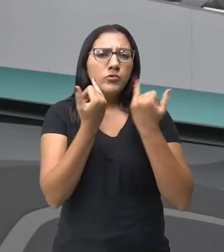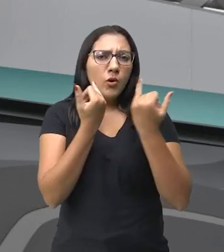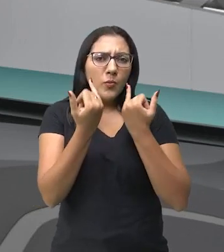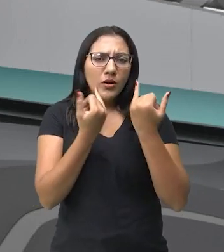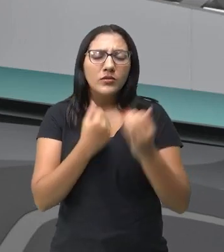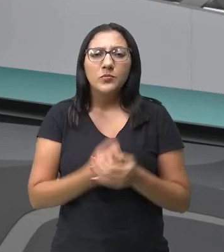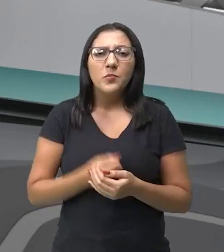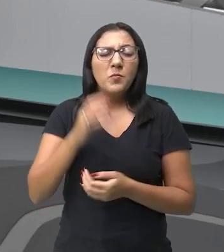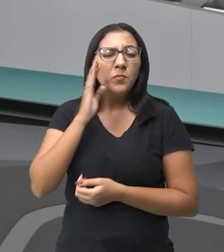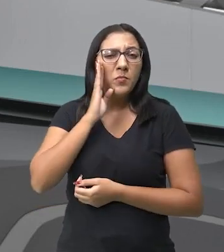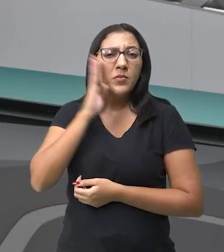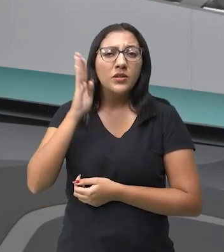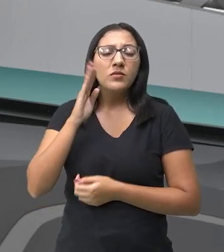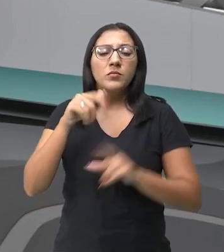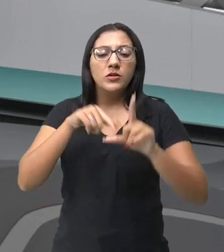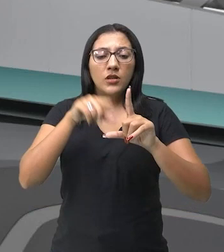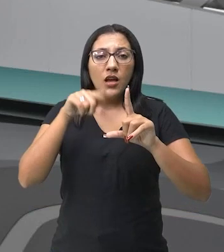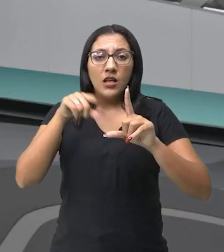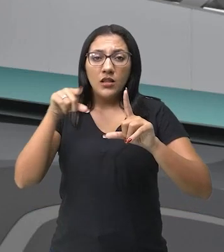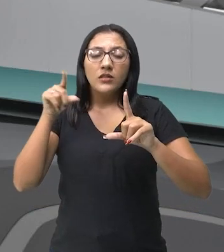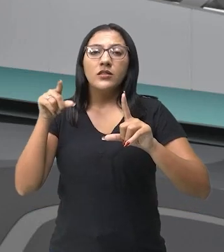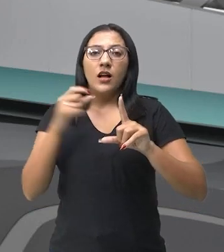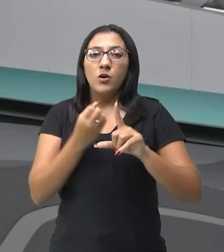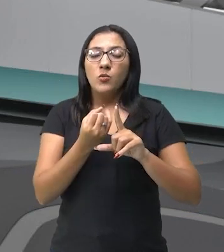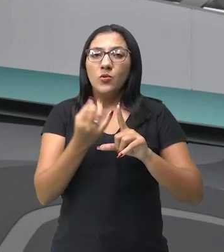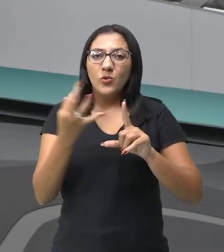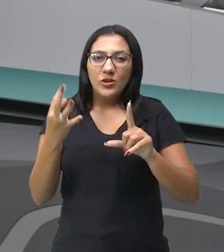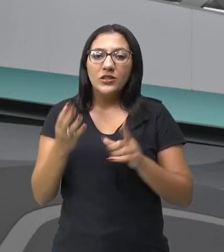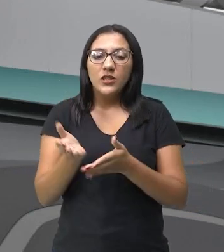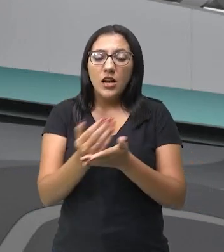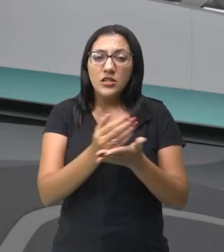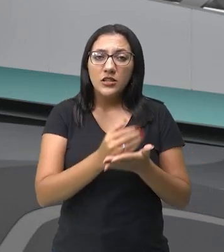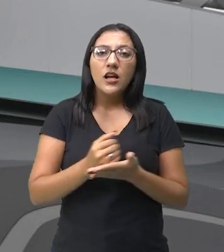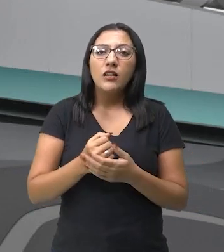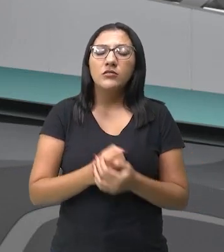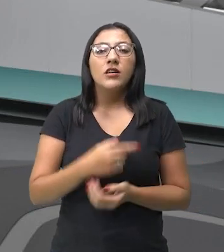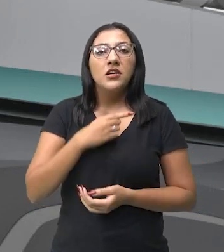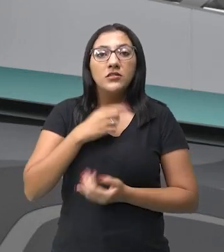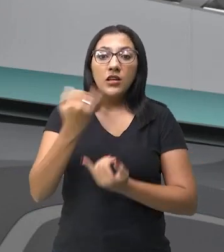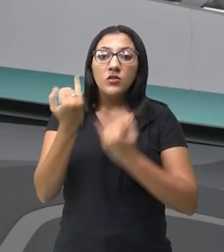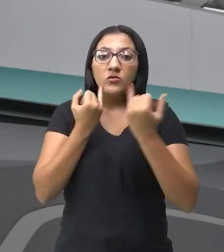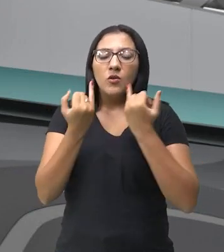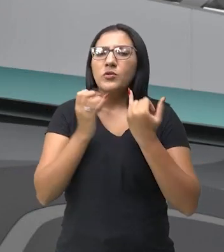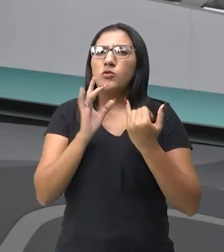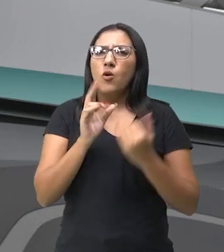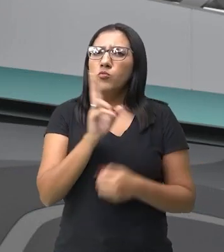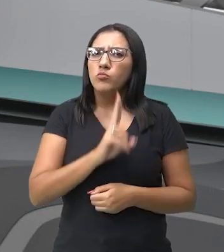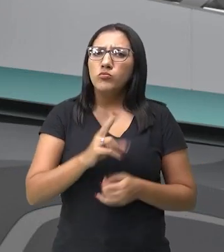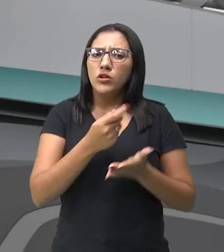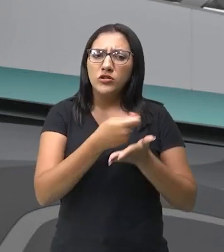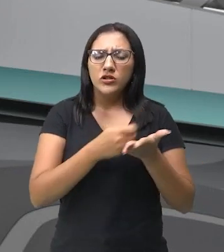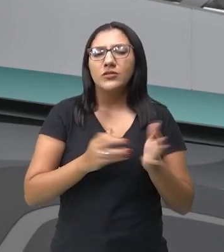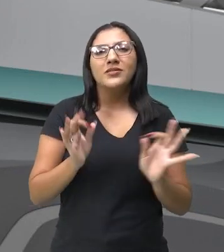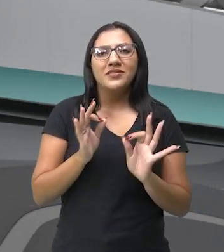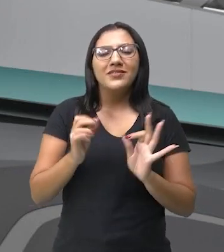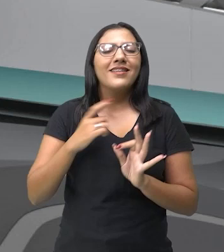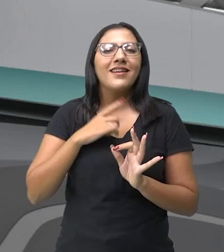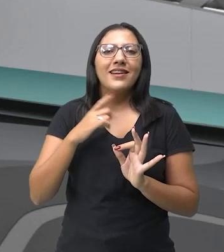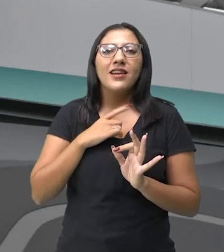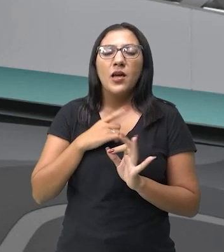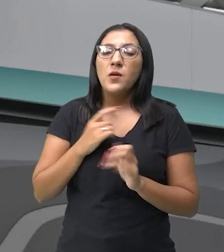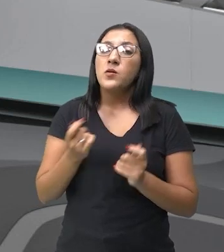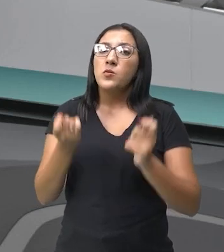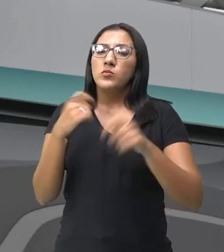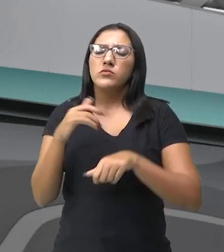informação, especialmente dados estatísticos, e que vão trabalhar essa informação não apenas com palavras, vão aproveitar